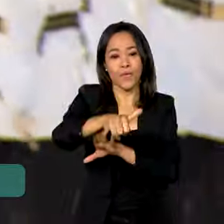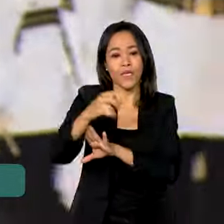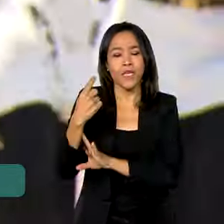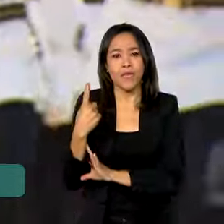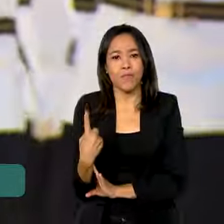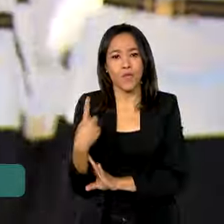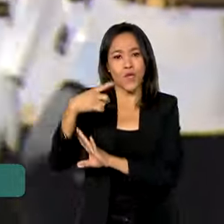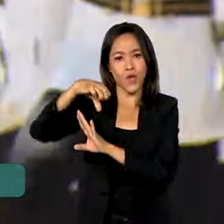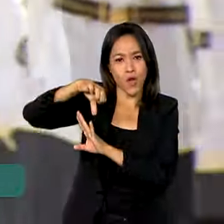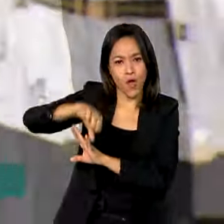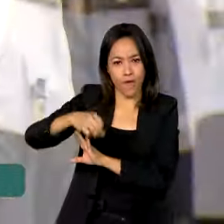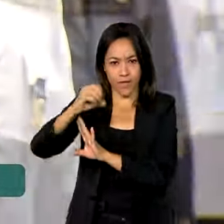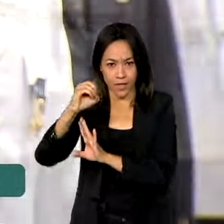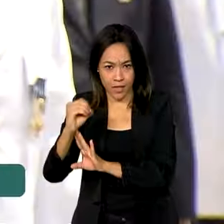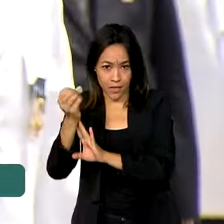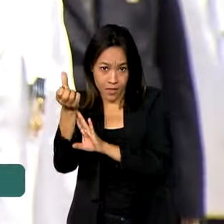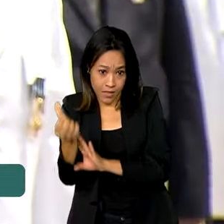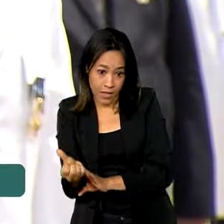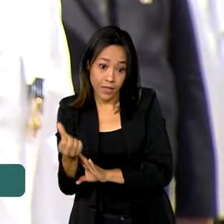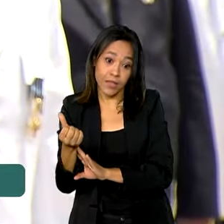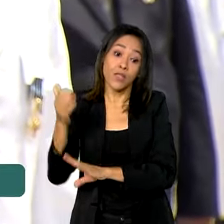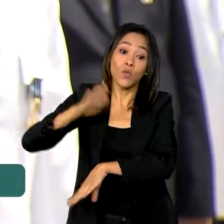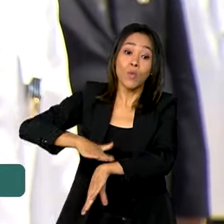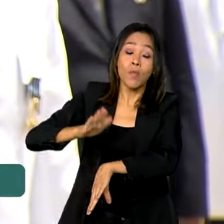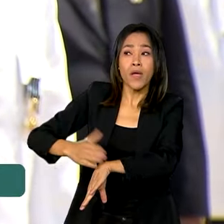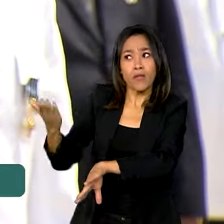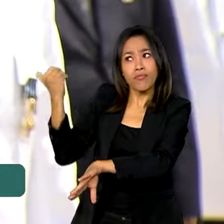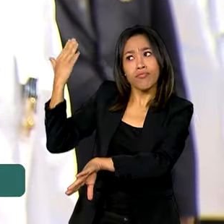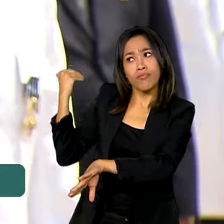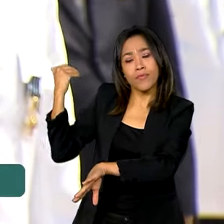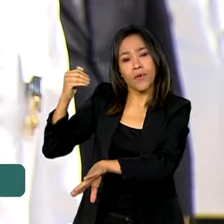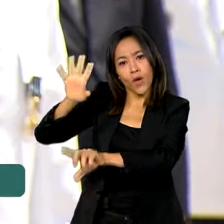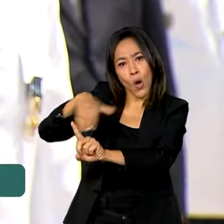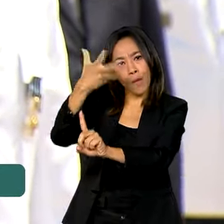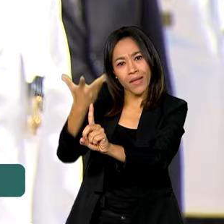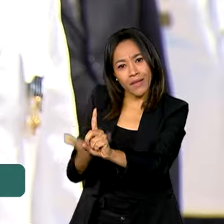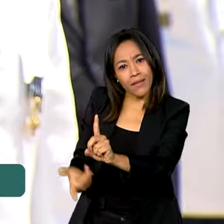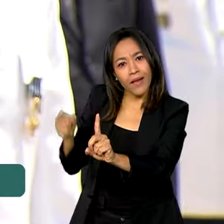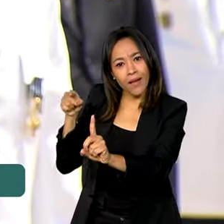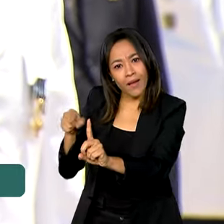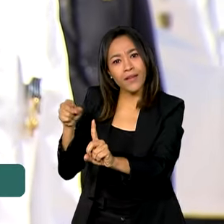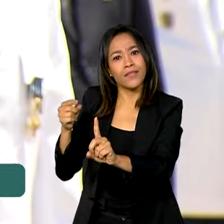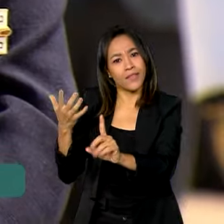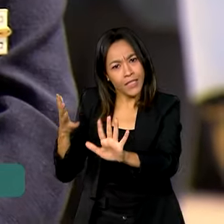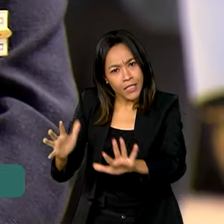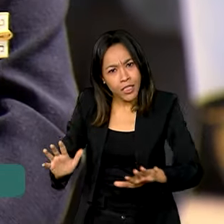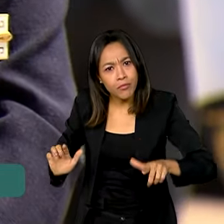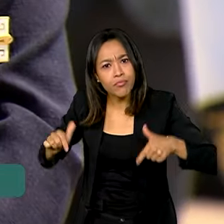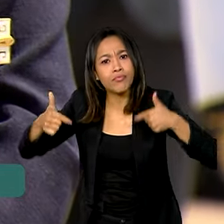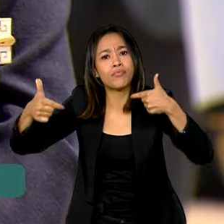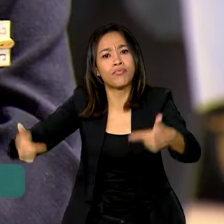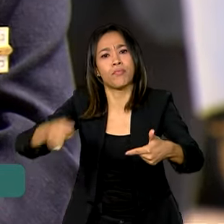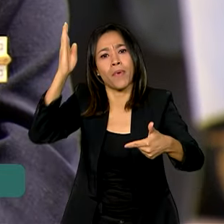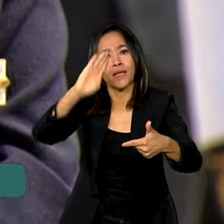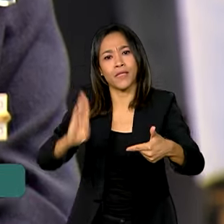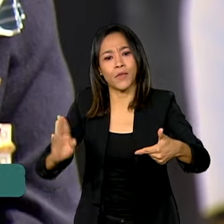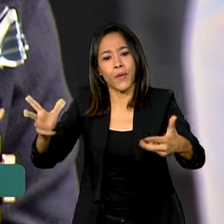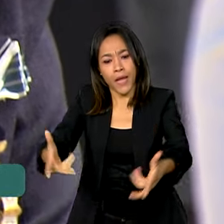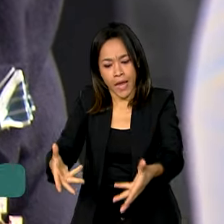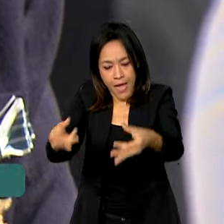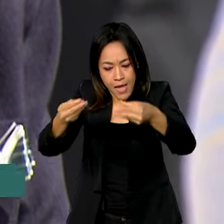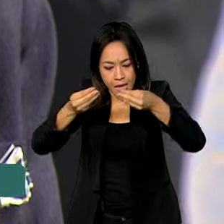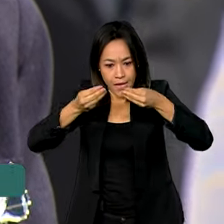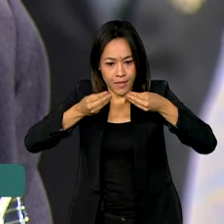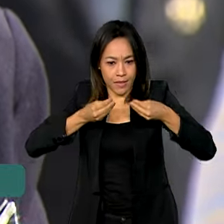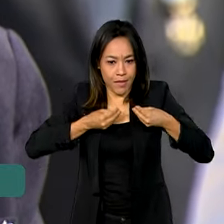1906 na ocasião militares e civis que prestaram relevantes serviços ao Brasil receberam a honraria